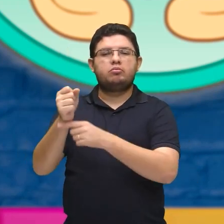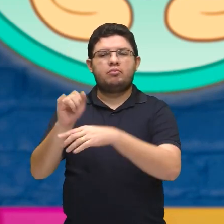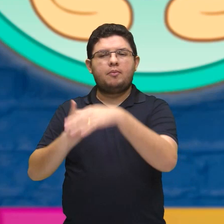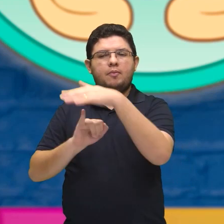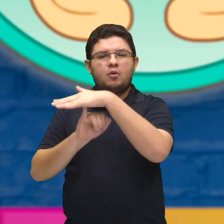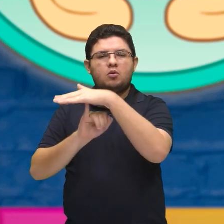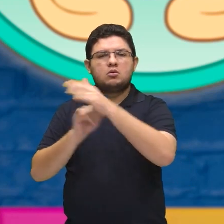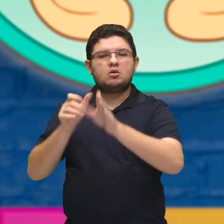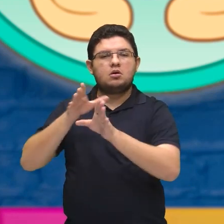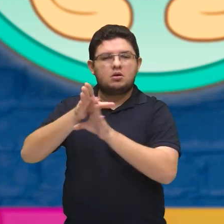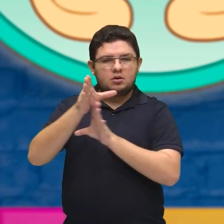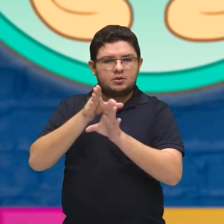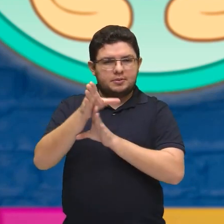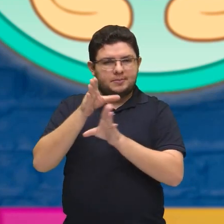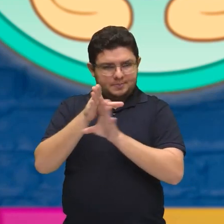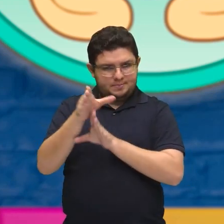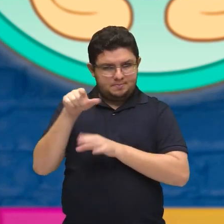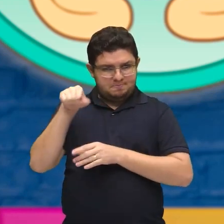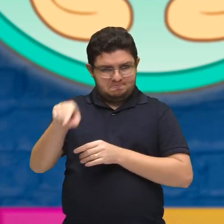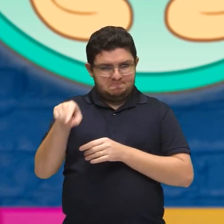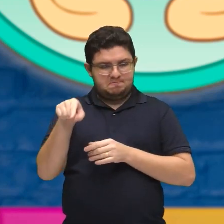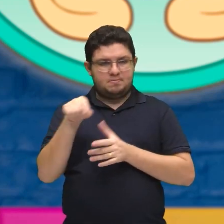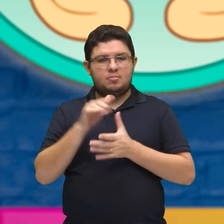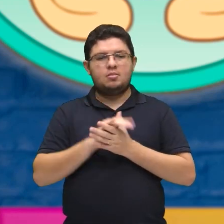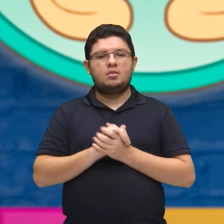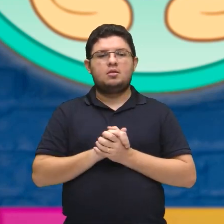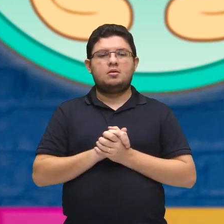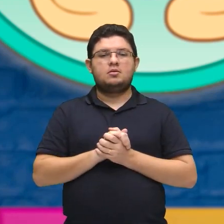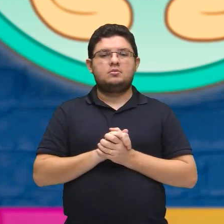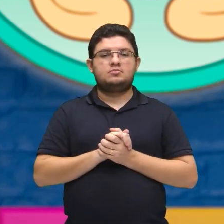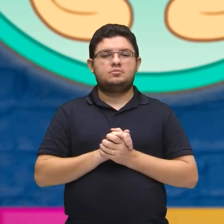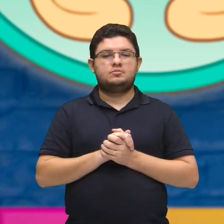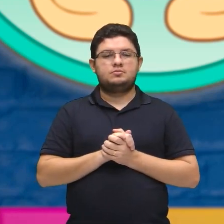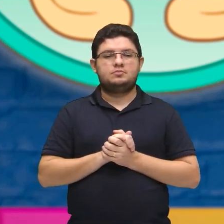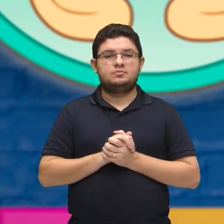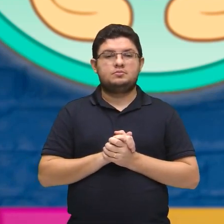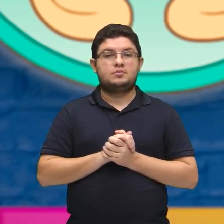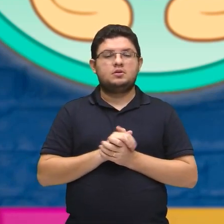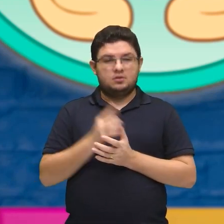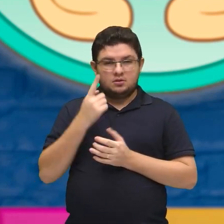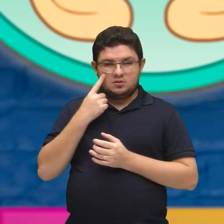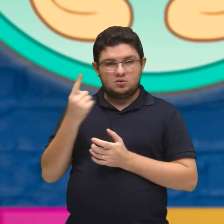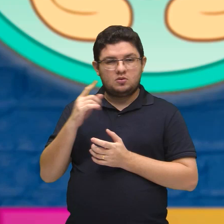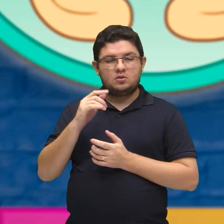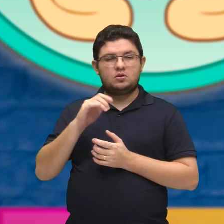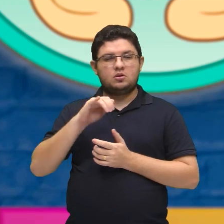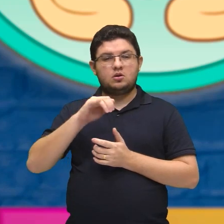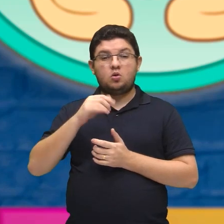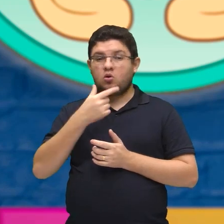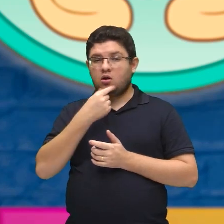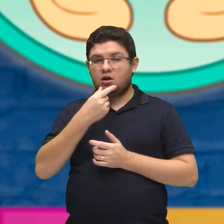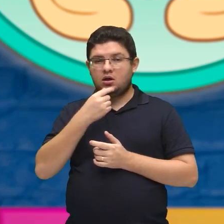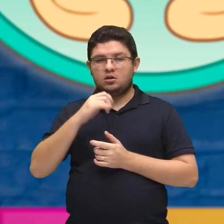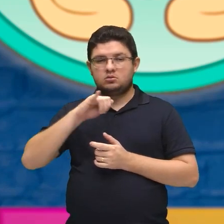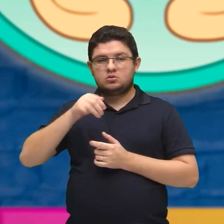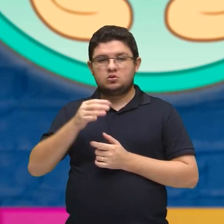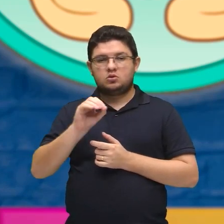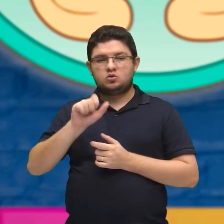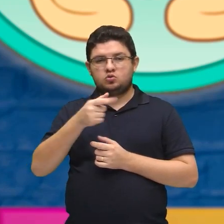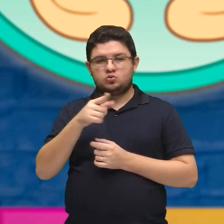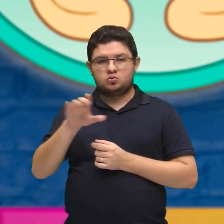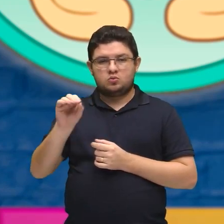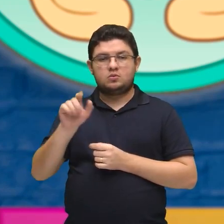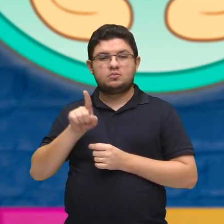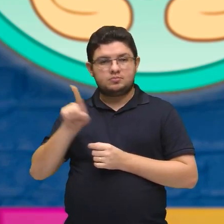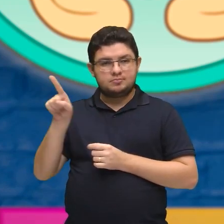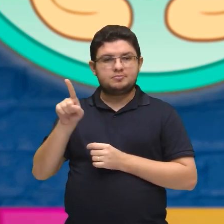ok? Nessa medida socioeducativa, nessa situação do João, além de ele sofrer uma penalidade,